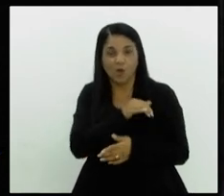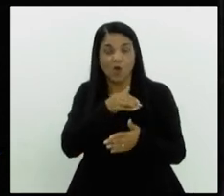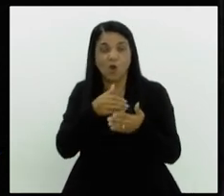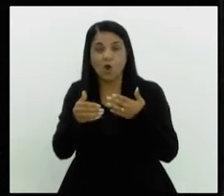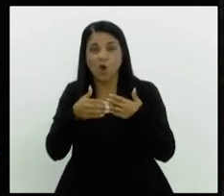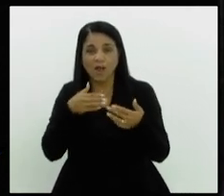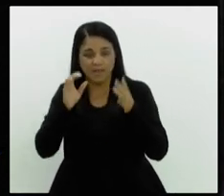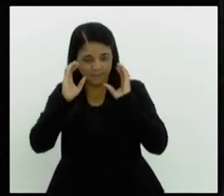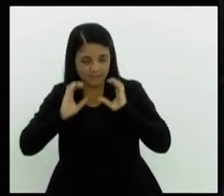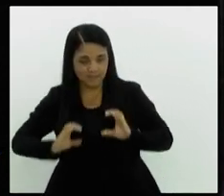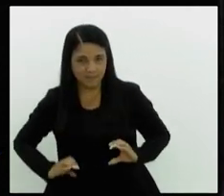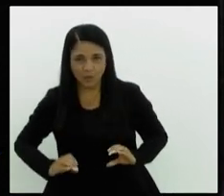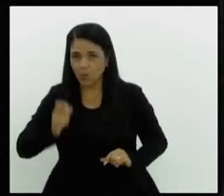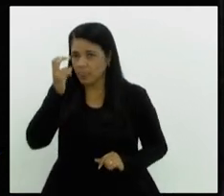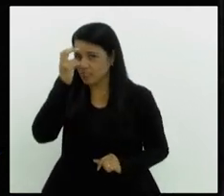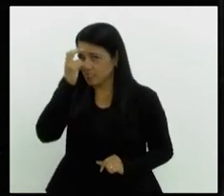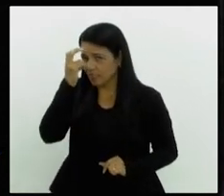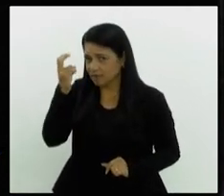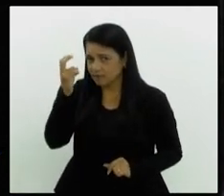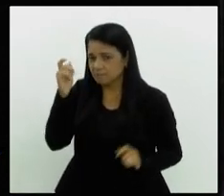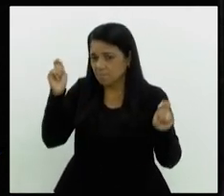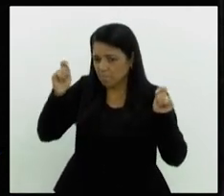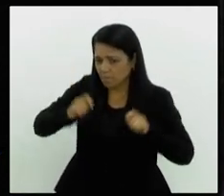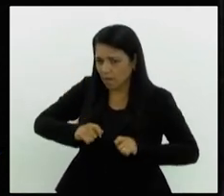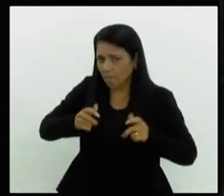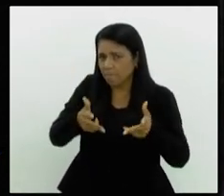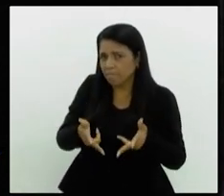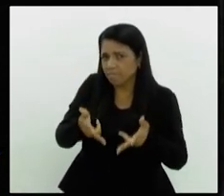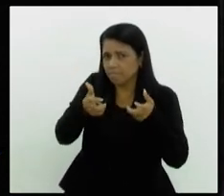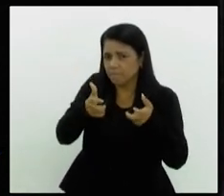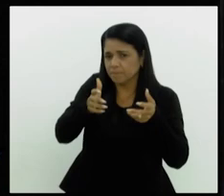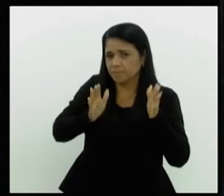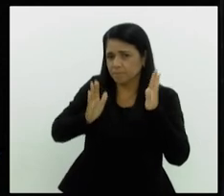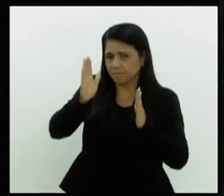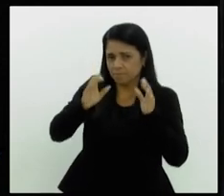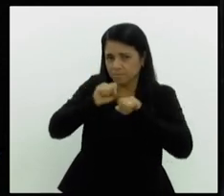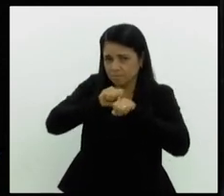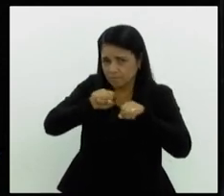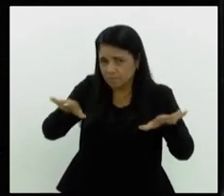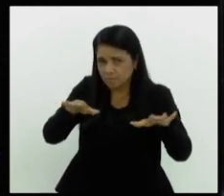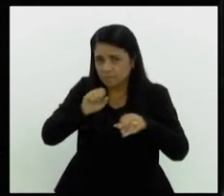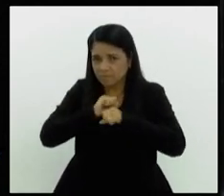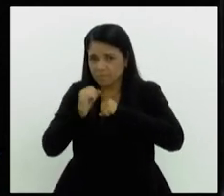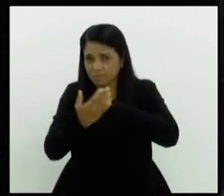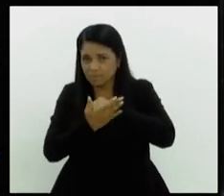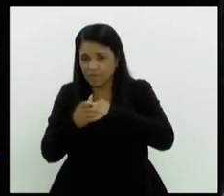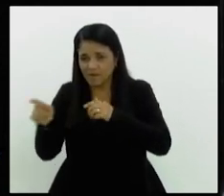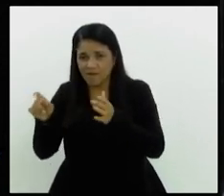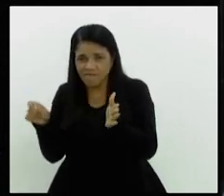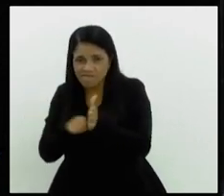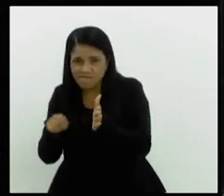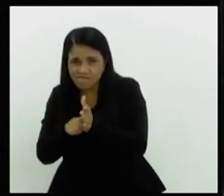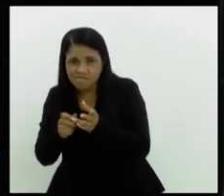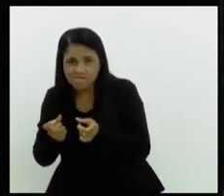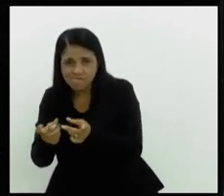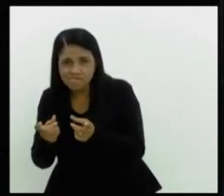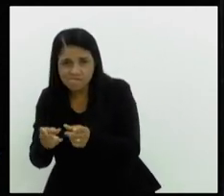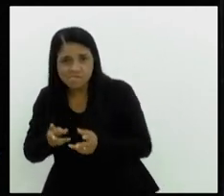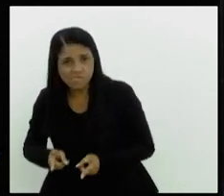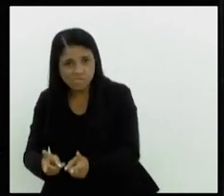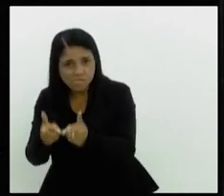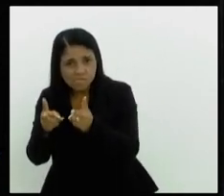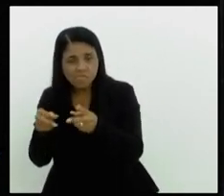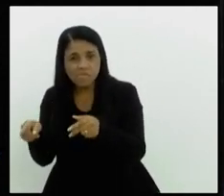cidadão minimamente inteligente pode perceber que durante a pandemia a boca de fumo não parou de funcionar.